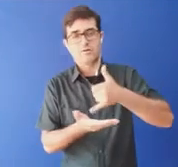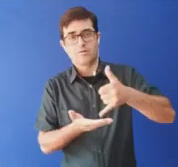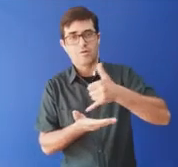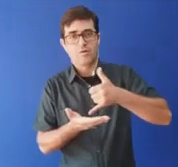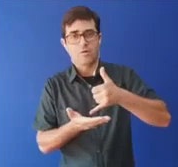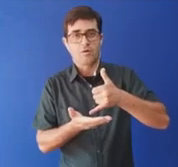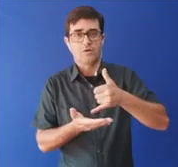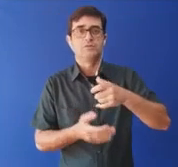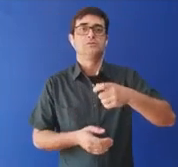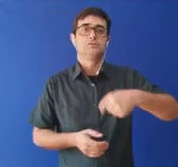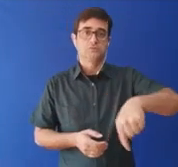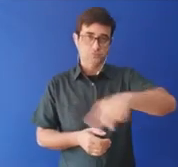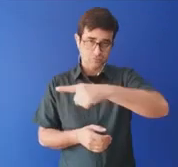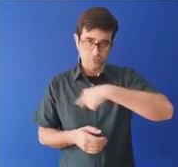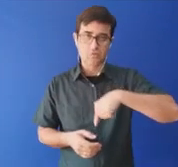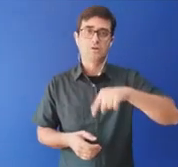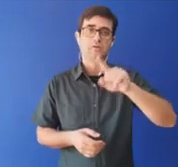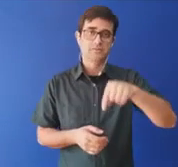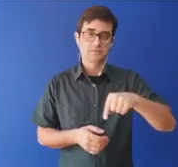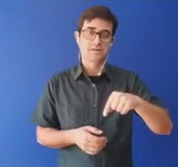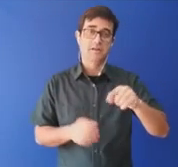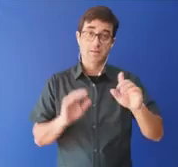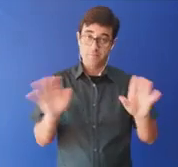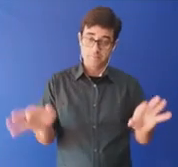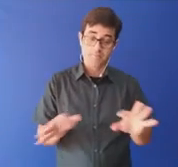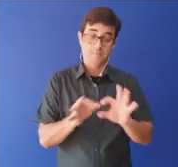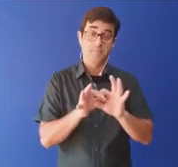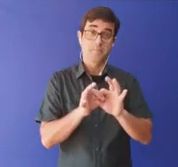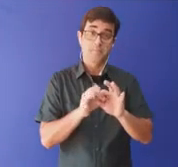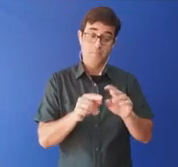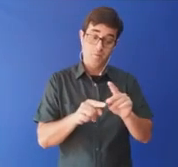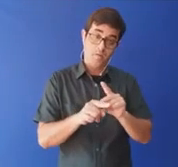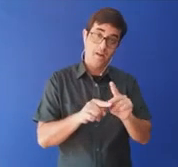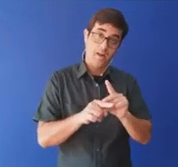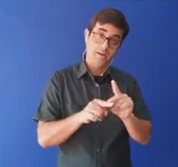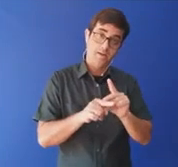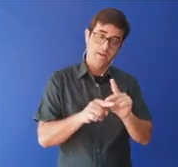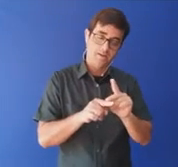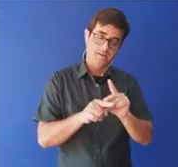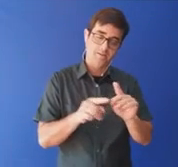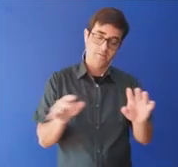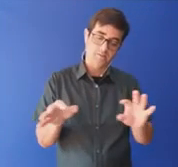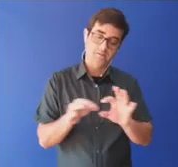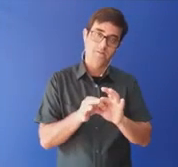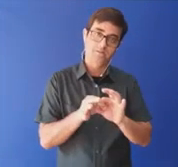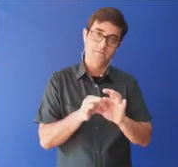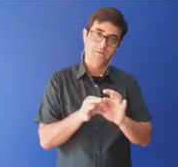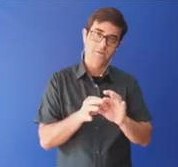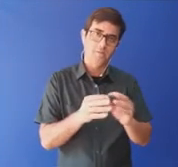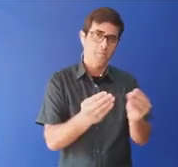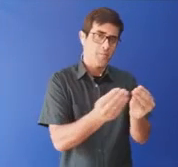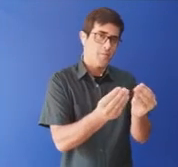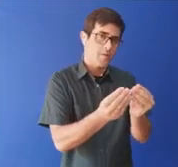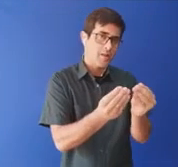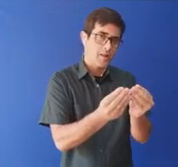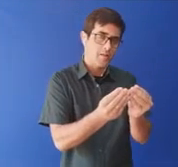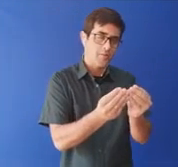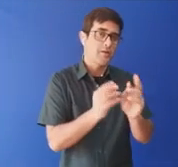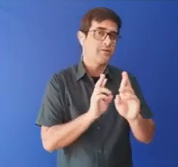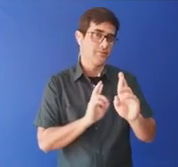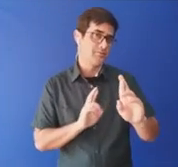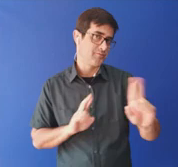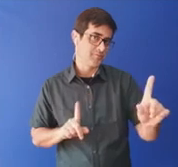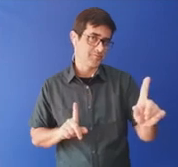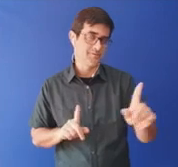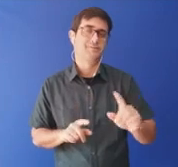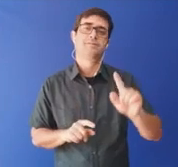apolar. Nós estamos falando de polaridade de ligação. Isso nem sempre vai estar ligado à polaridade